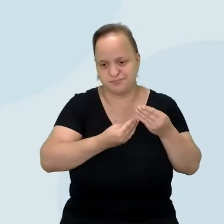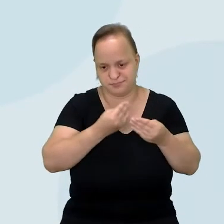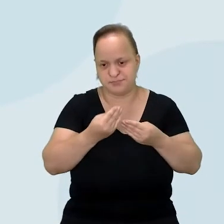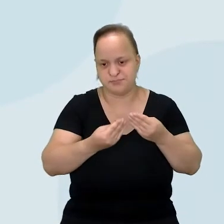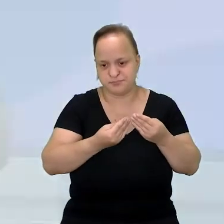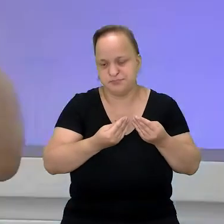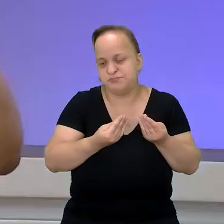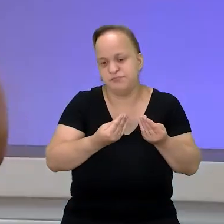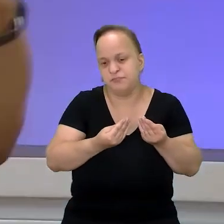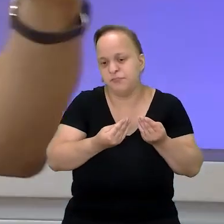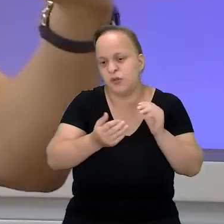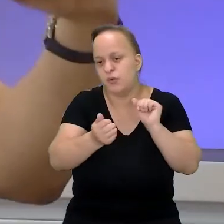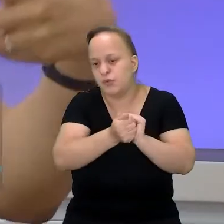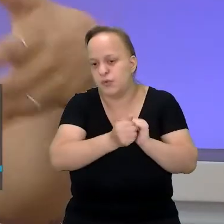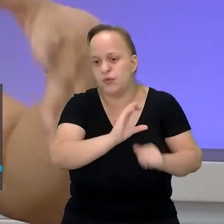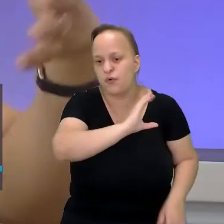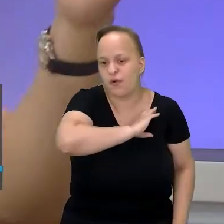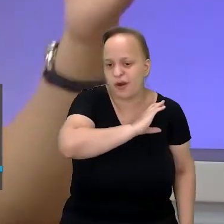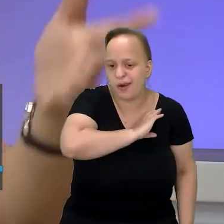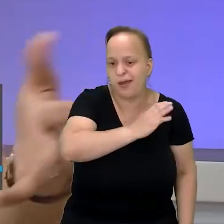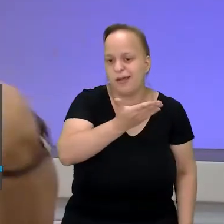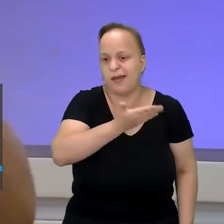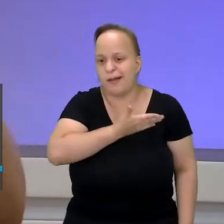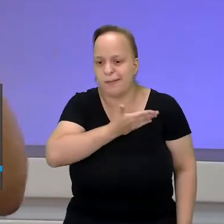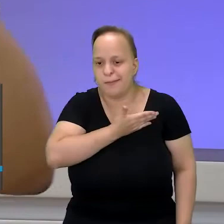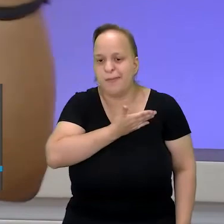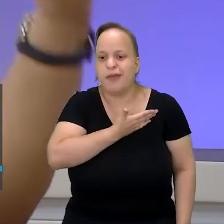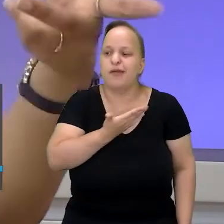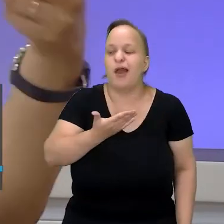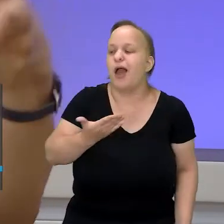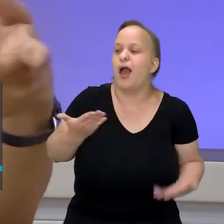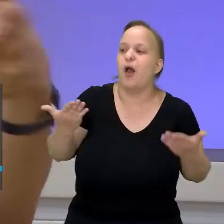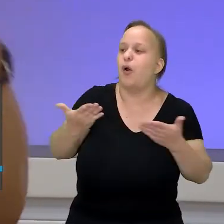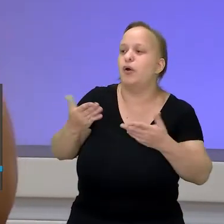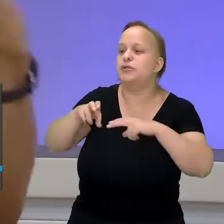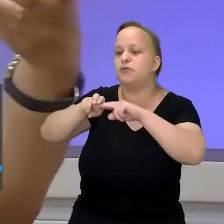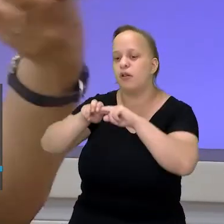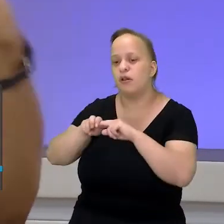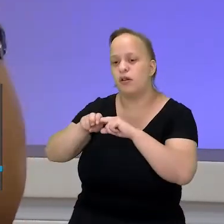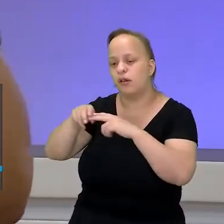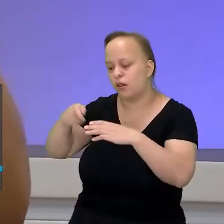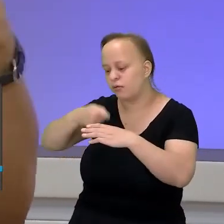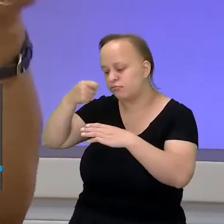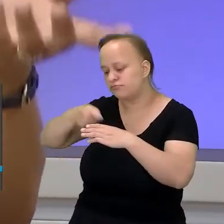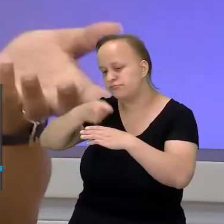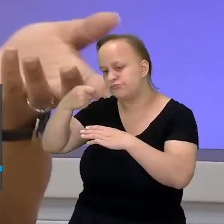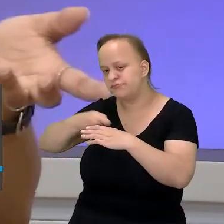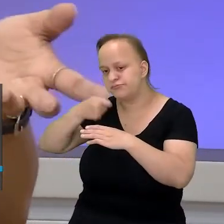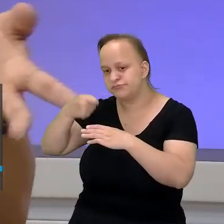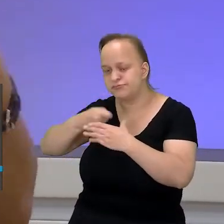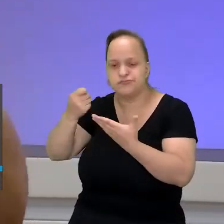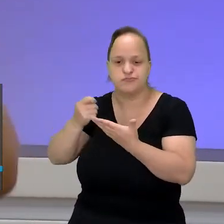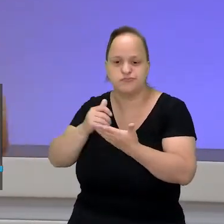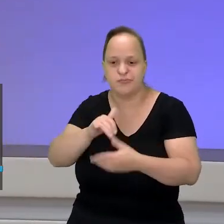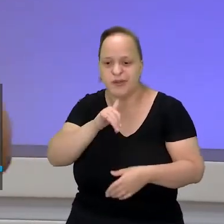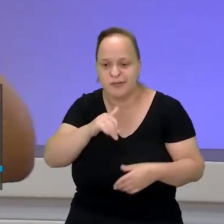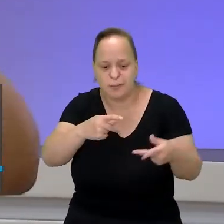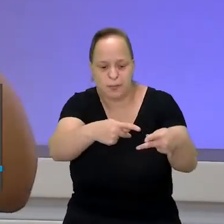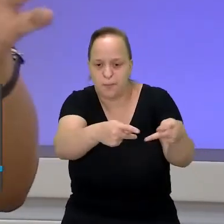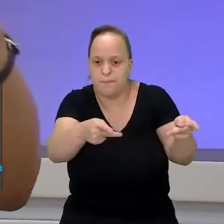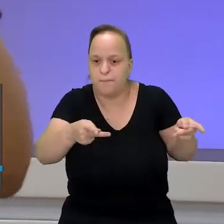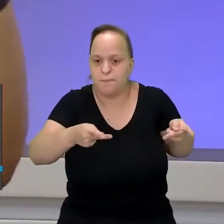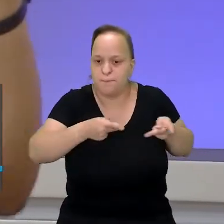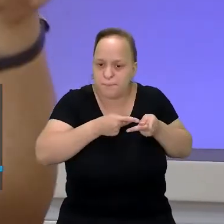com colegas, a forma de comer. Às vezes você vai lá, eu quero comer hoje sentado, né? Então a gente vai comer uma pizza, pede